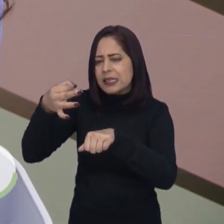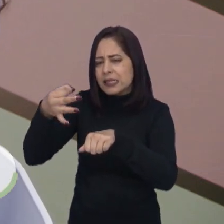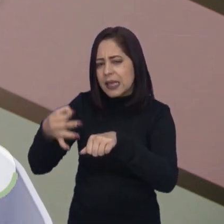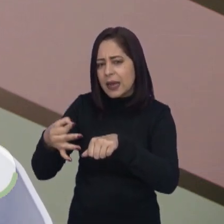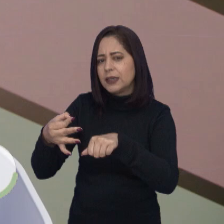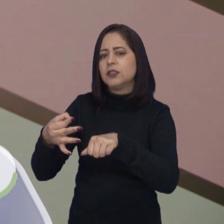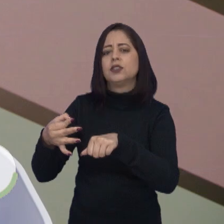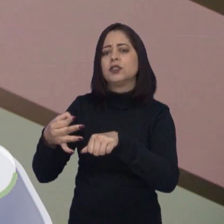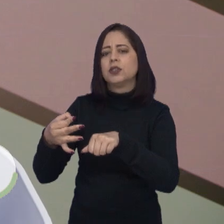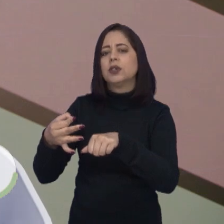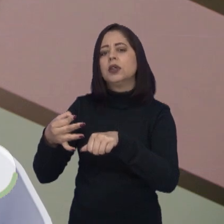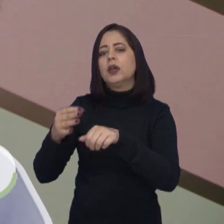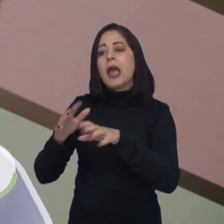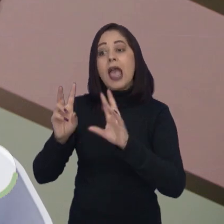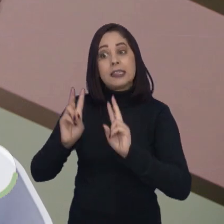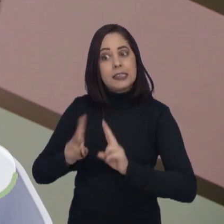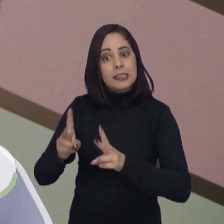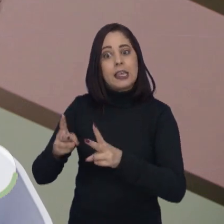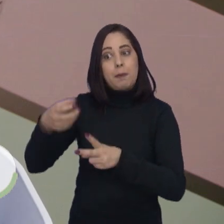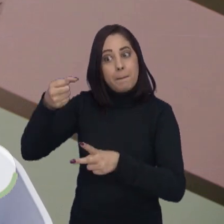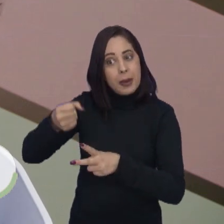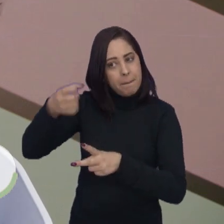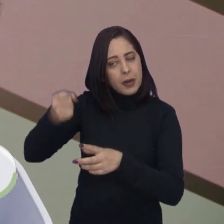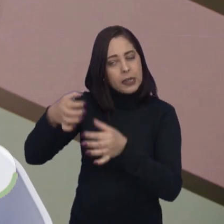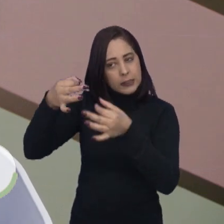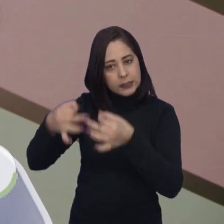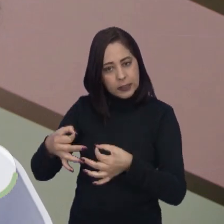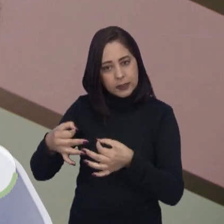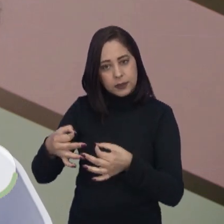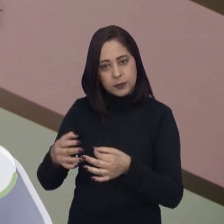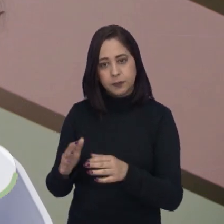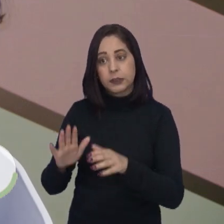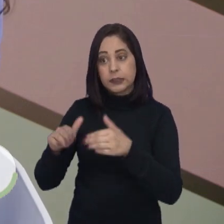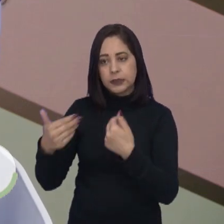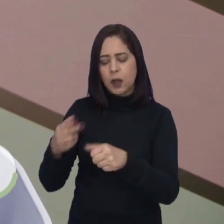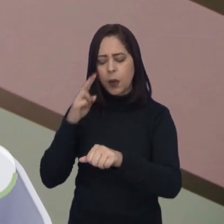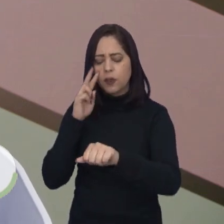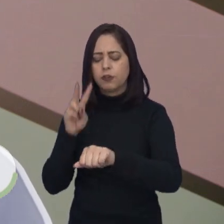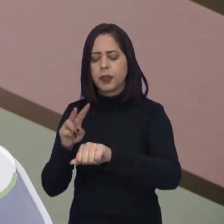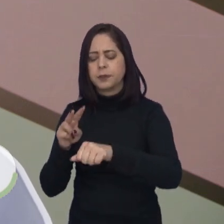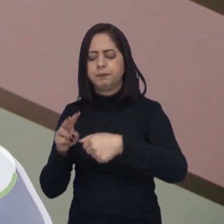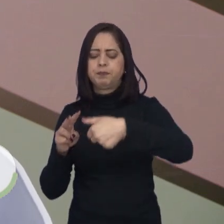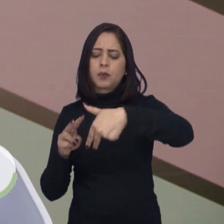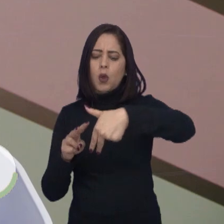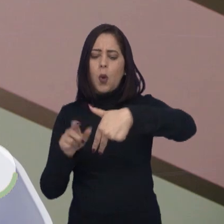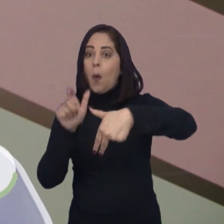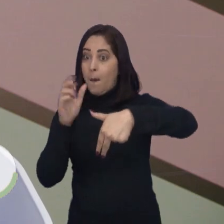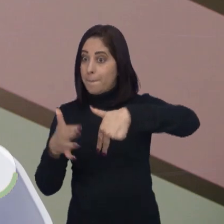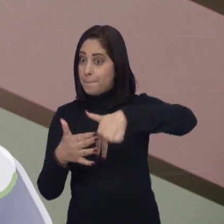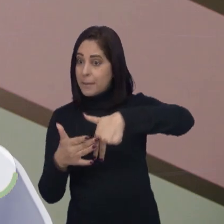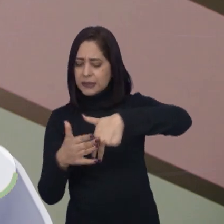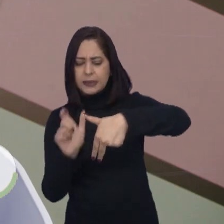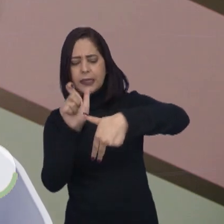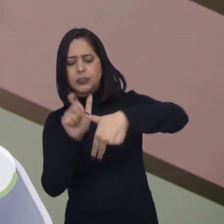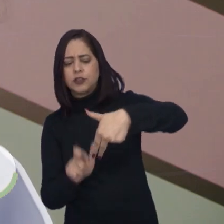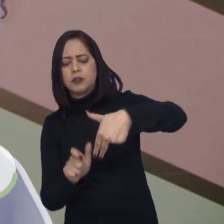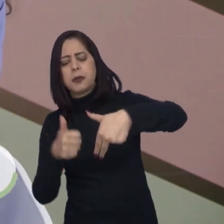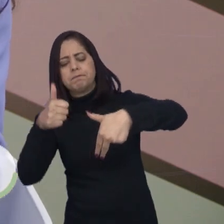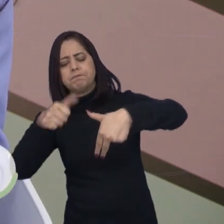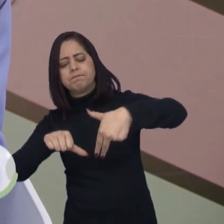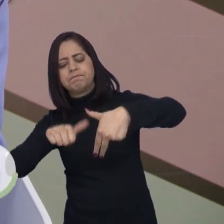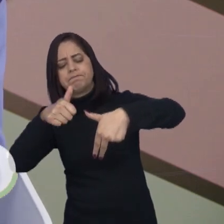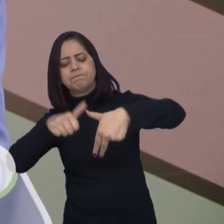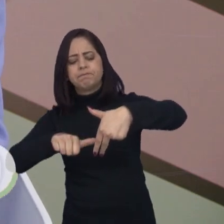não vai esmaecendo, ela é bem certinha. E aí, a gente já faz esse exame clínico,